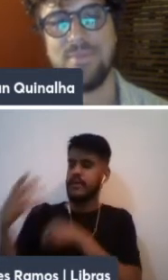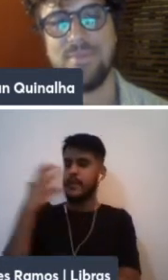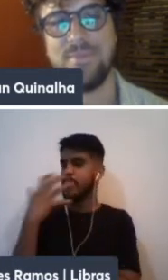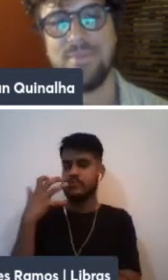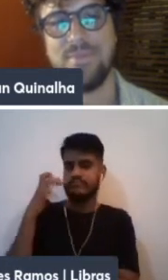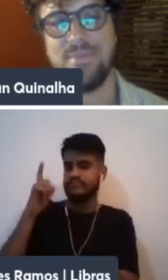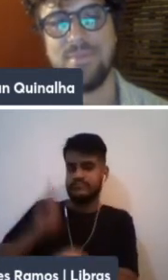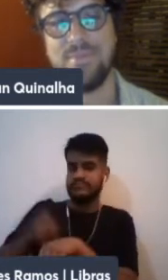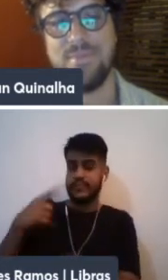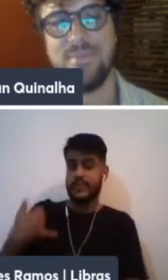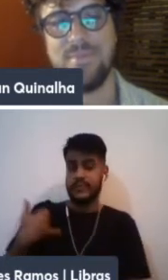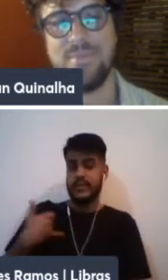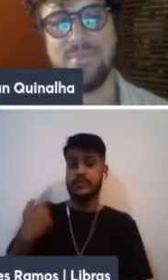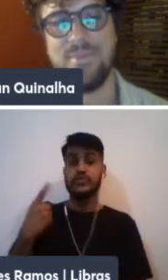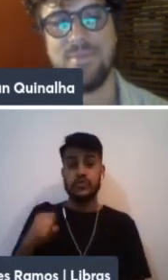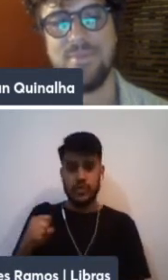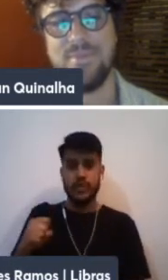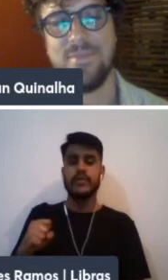tinha 18 anos, estava saindo.